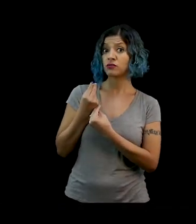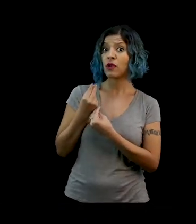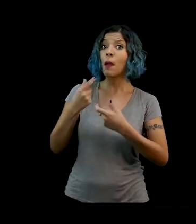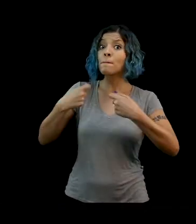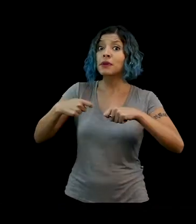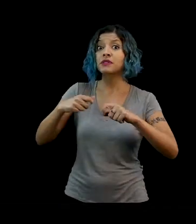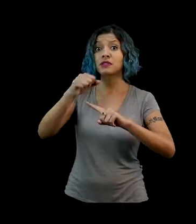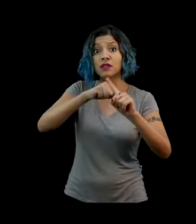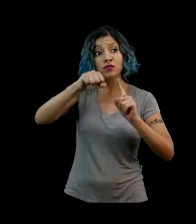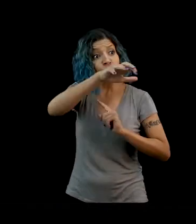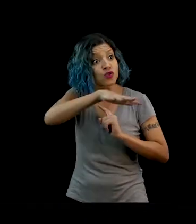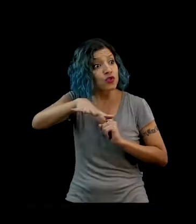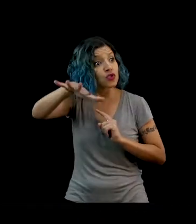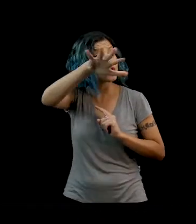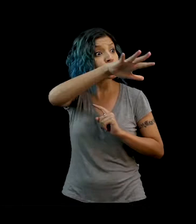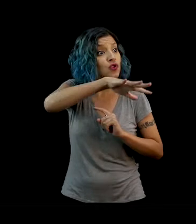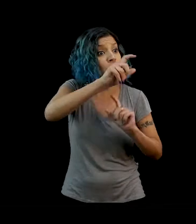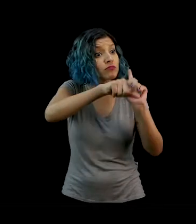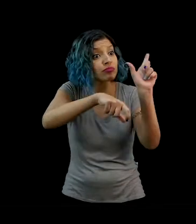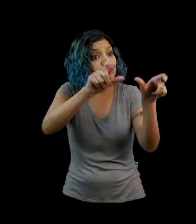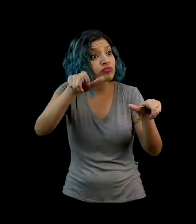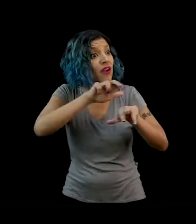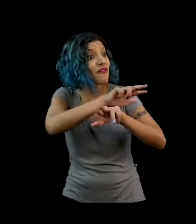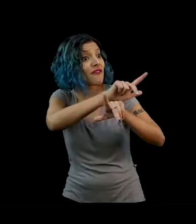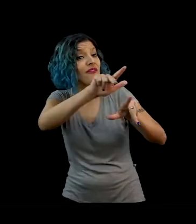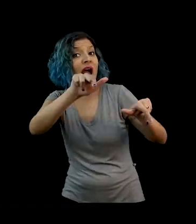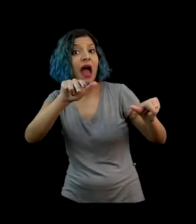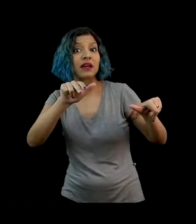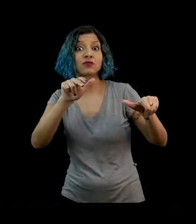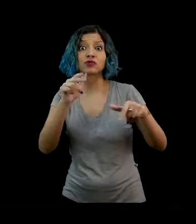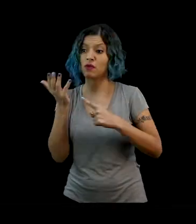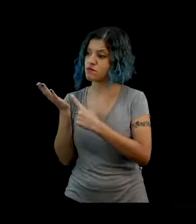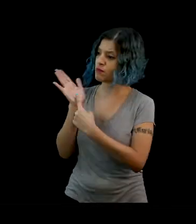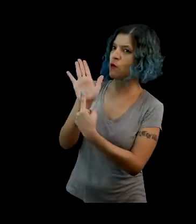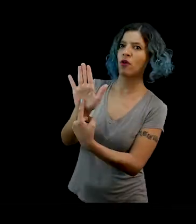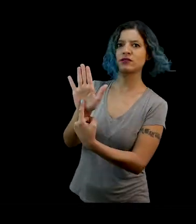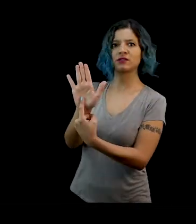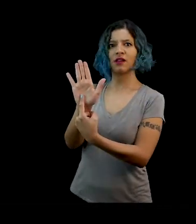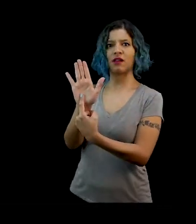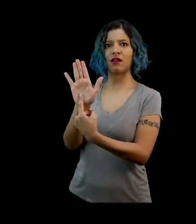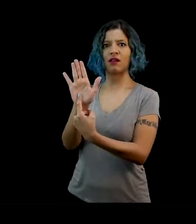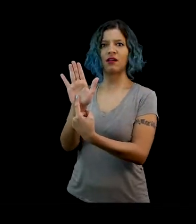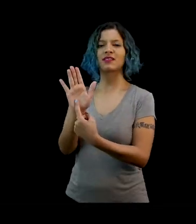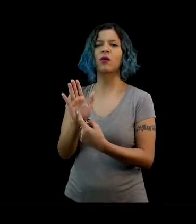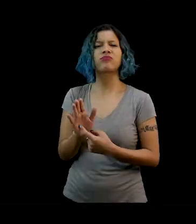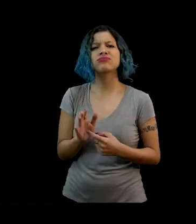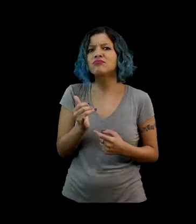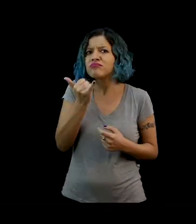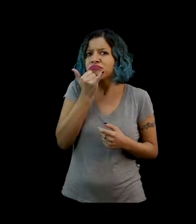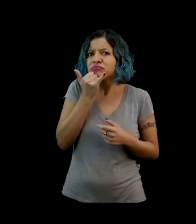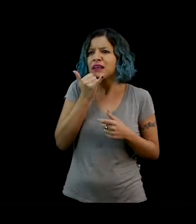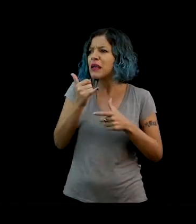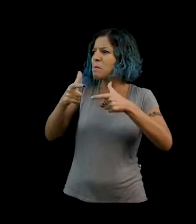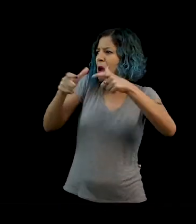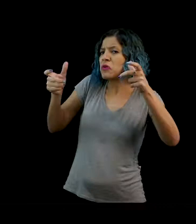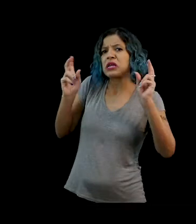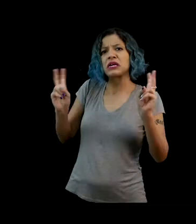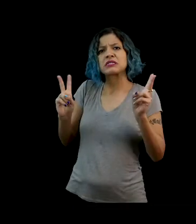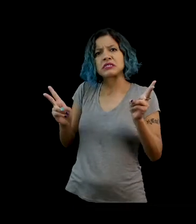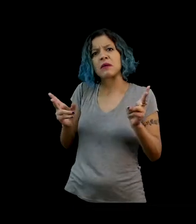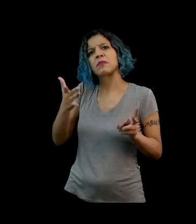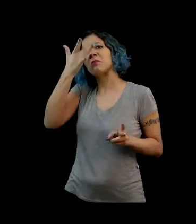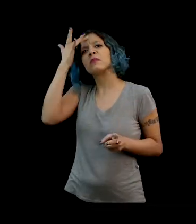nossa sociedade e nós não estamos rodeados tempo inteiro por pessoas brancas héteros